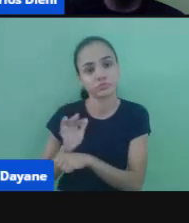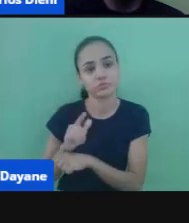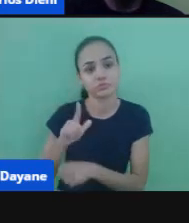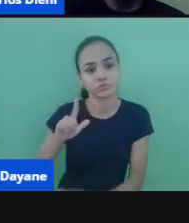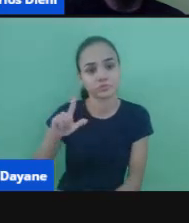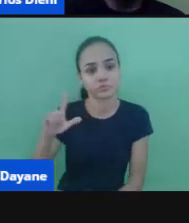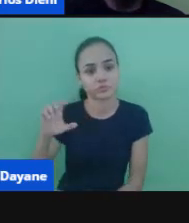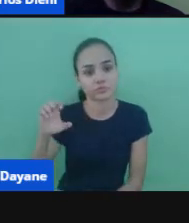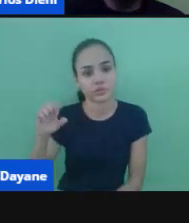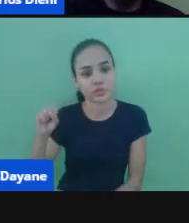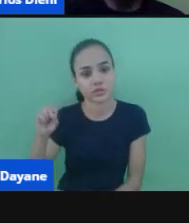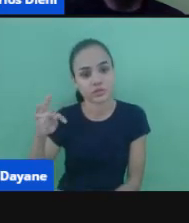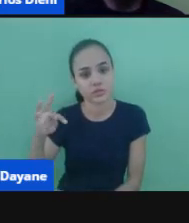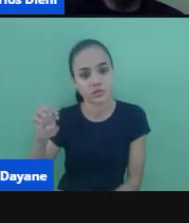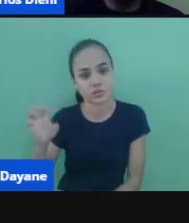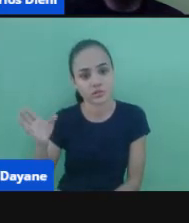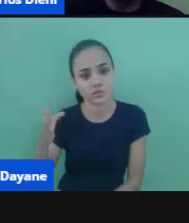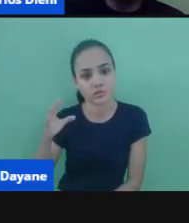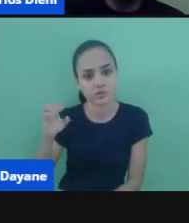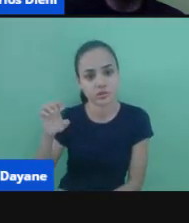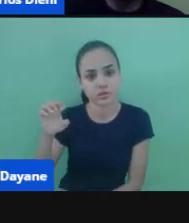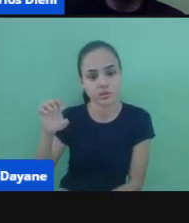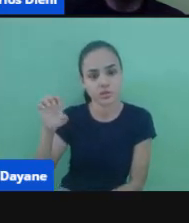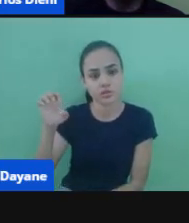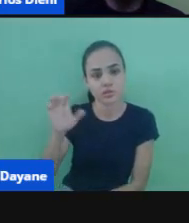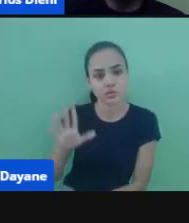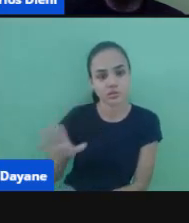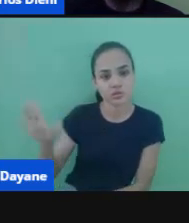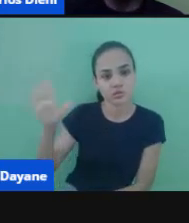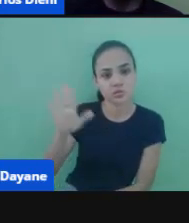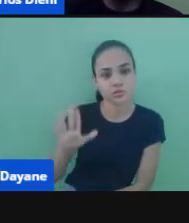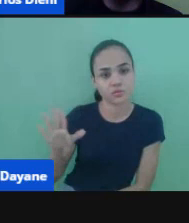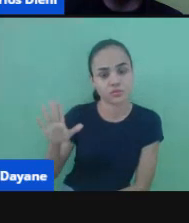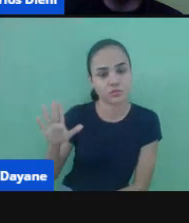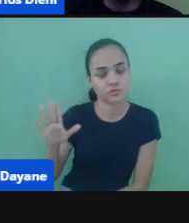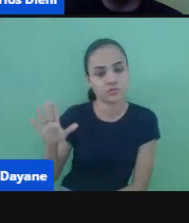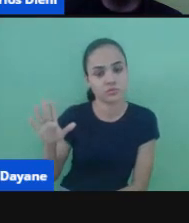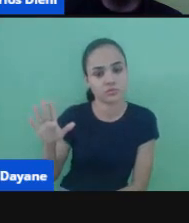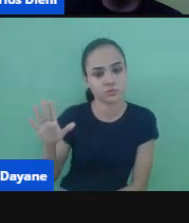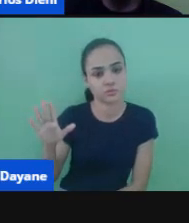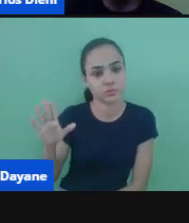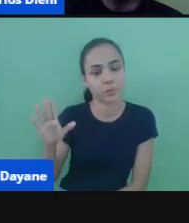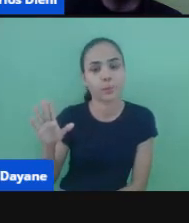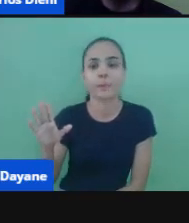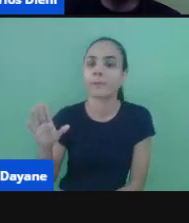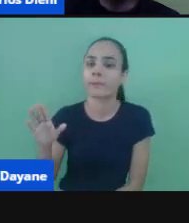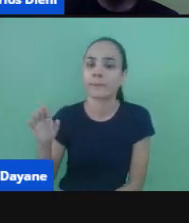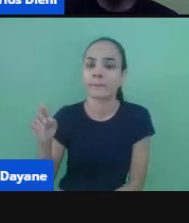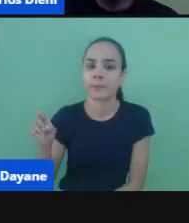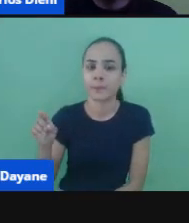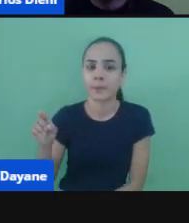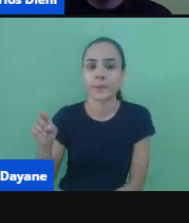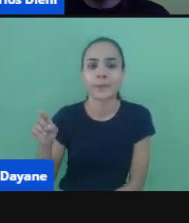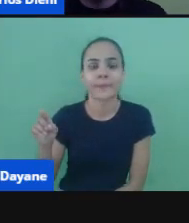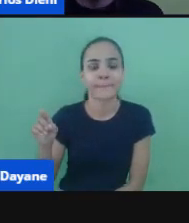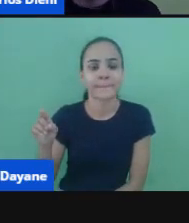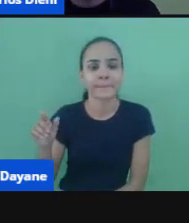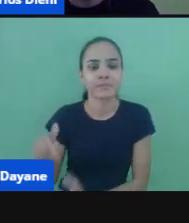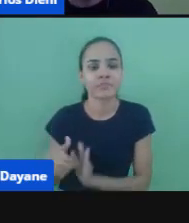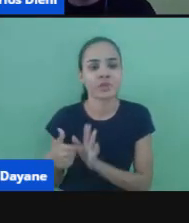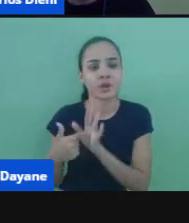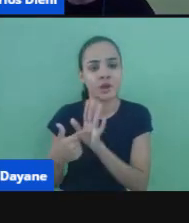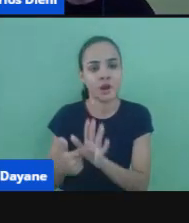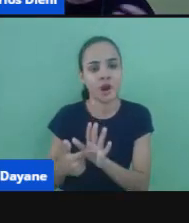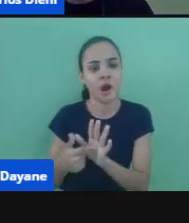cinema verdade do leste europeu. Então, para mostrar a força da industrialização, a